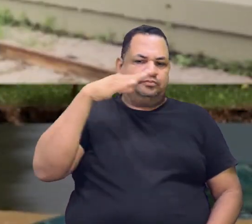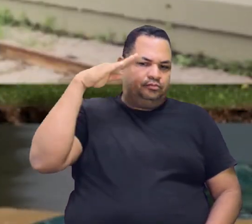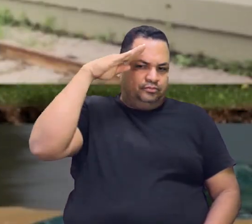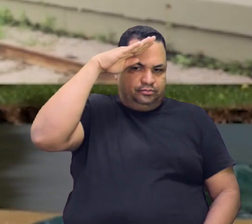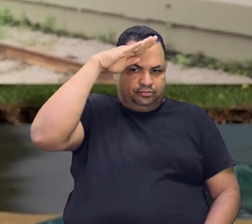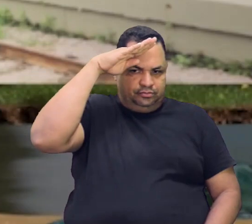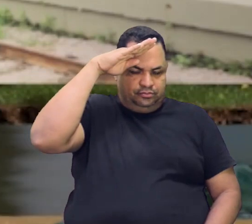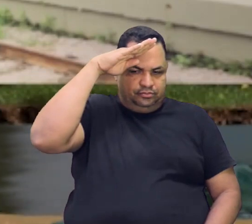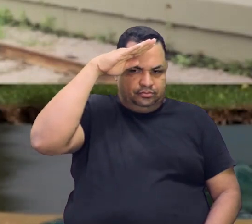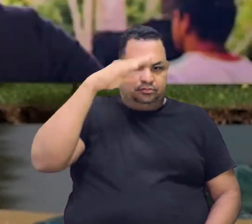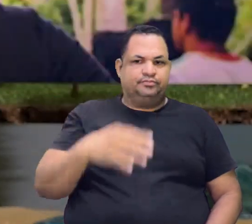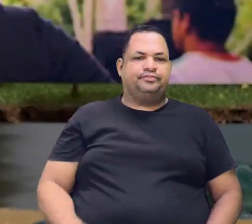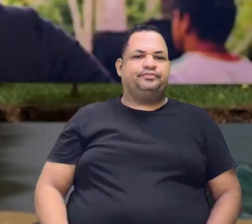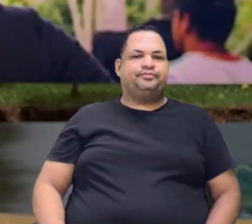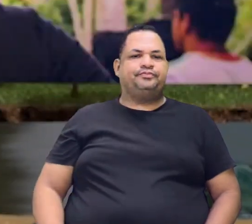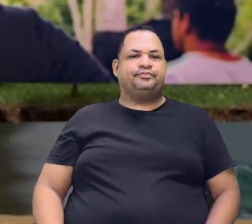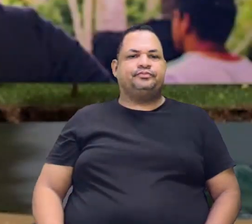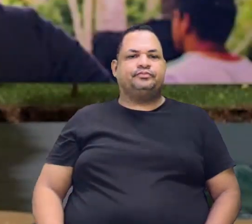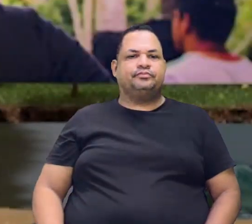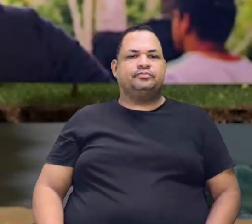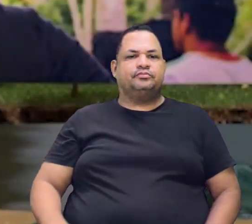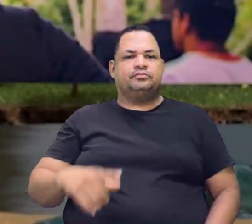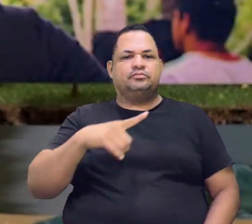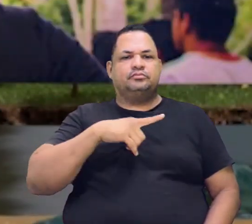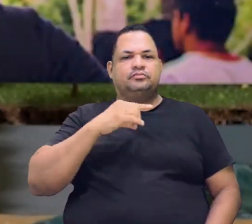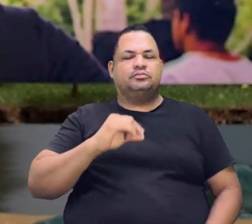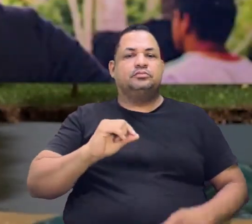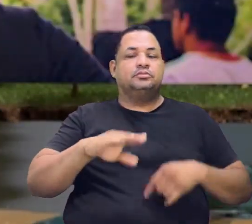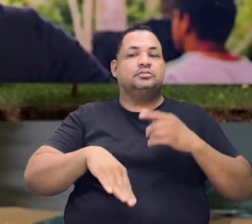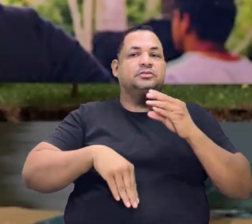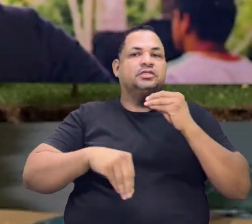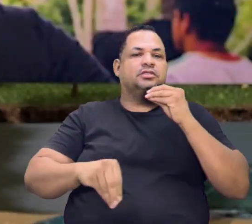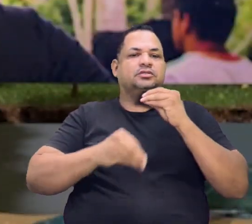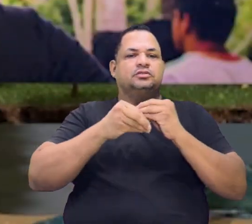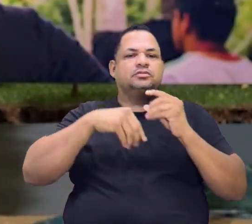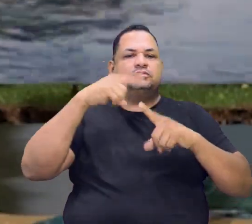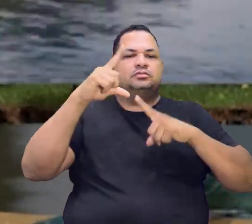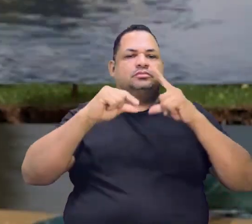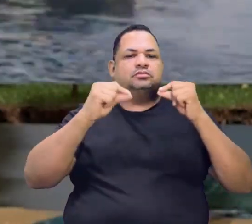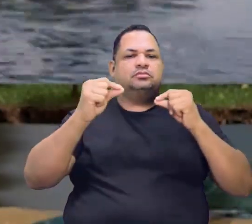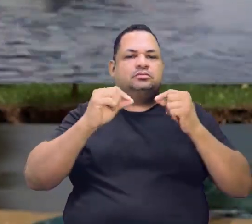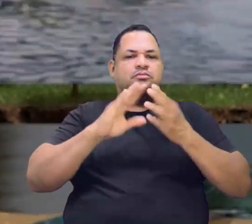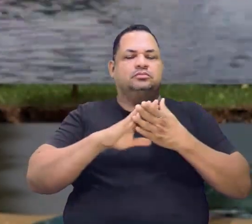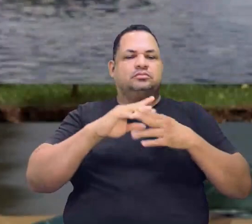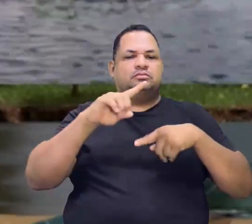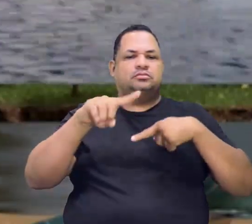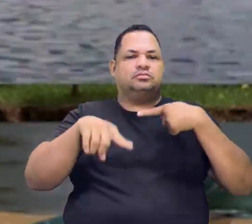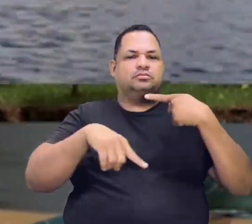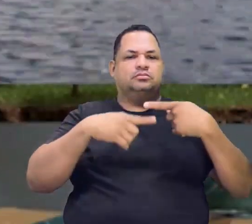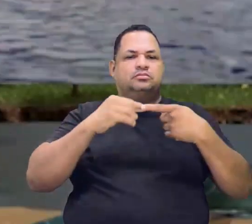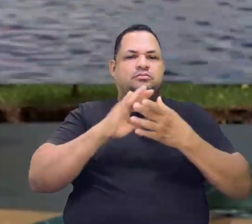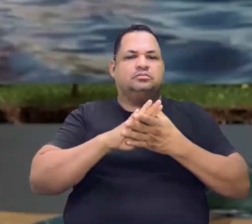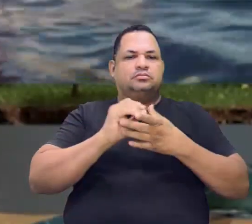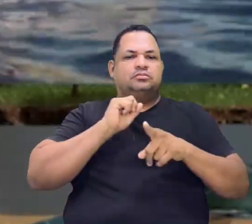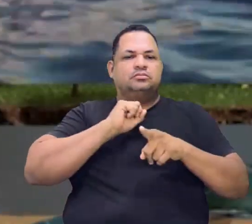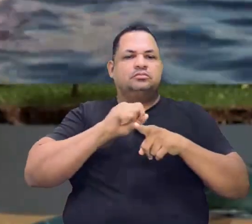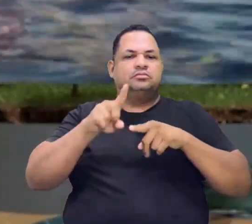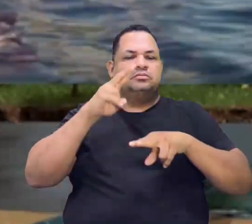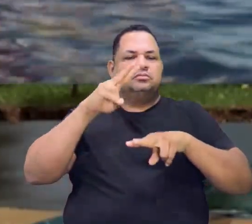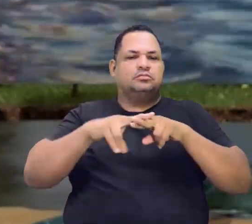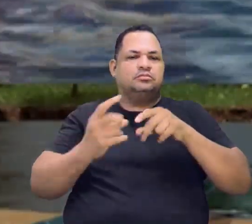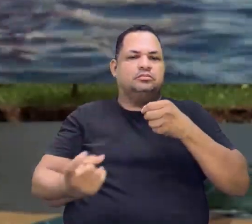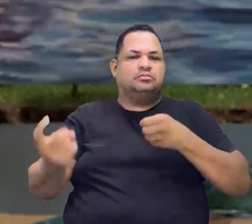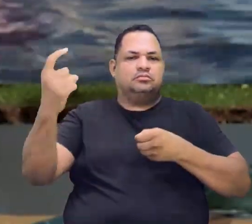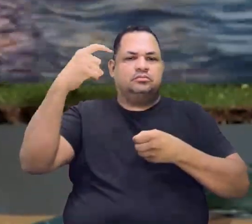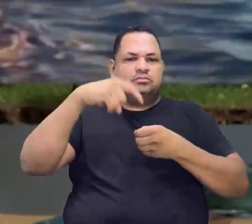o capitão Aloysio Ferreira, que ganha a patente após a prisão, após a deserção, aí